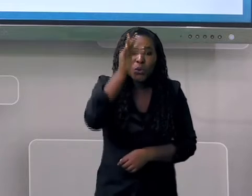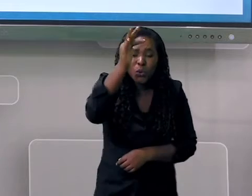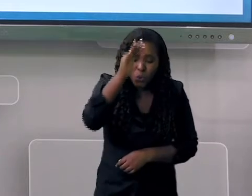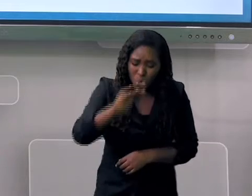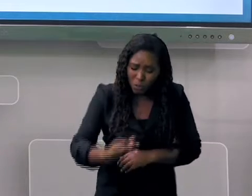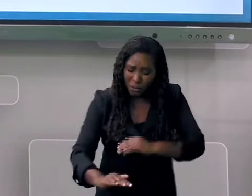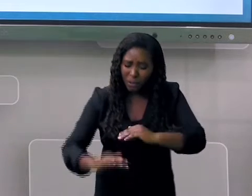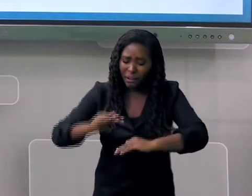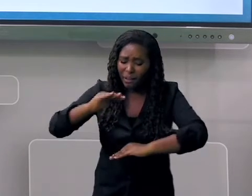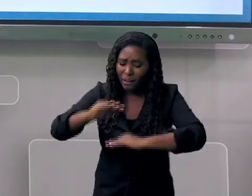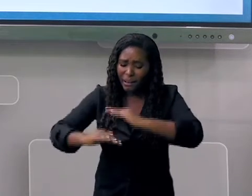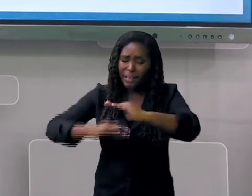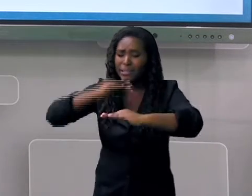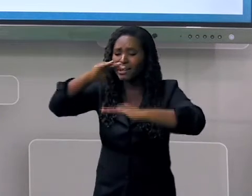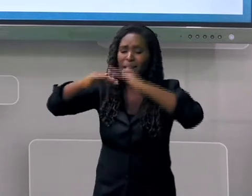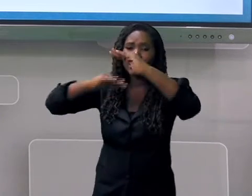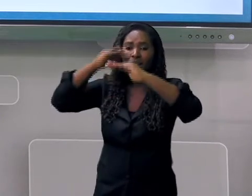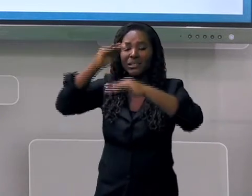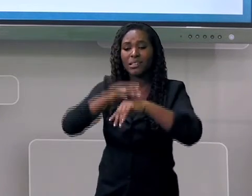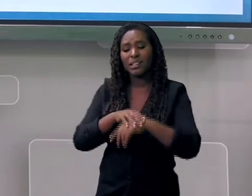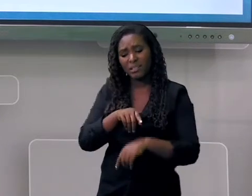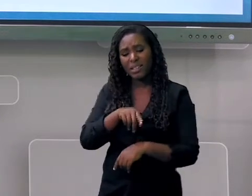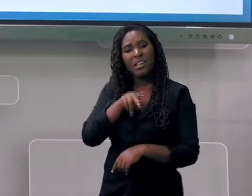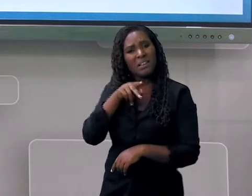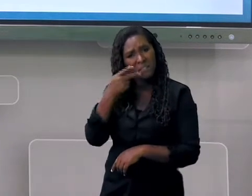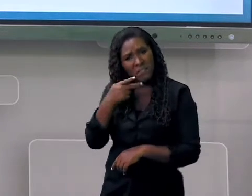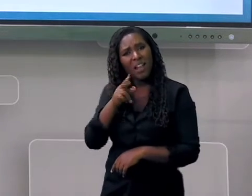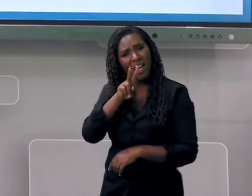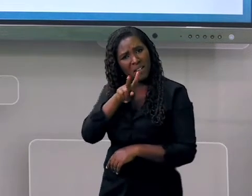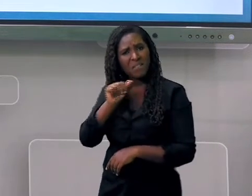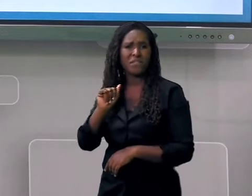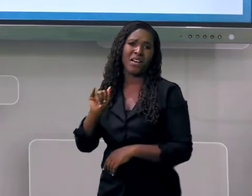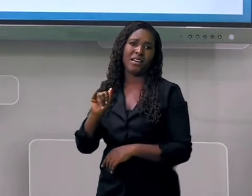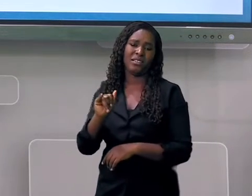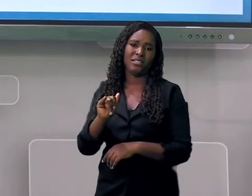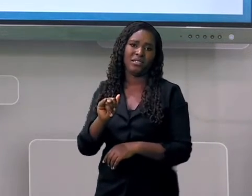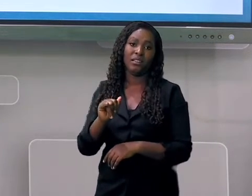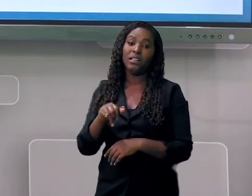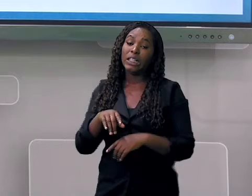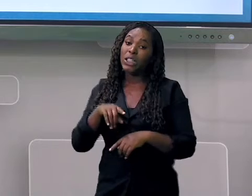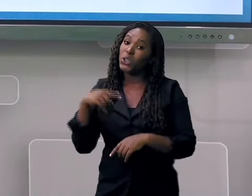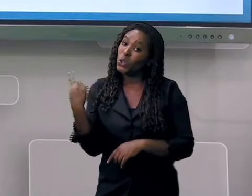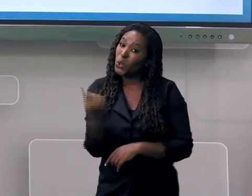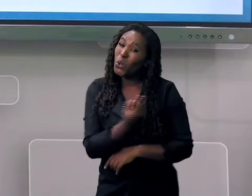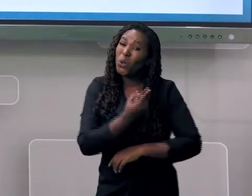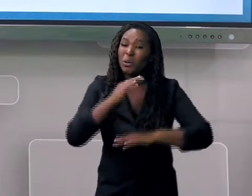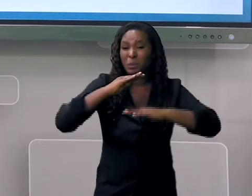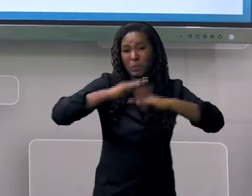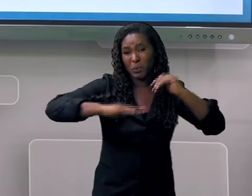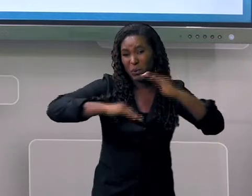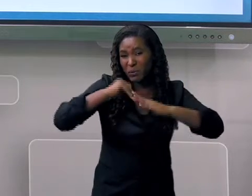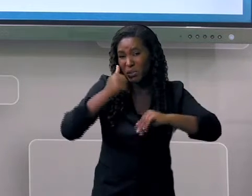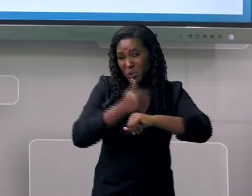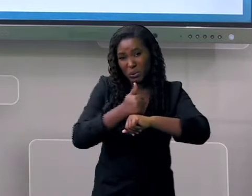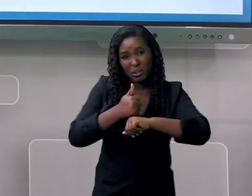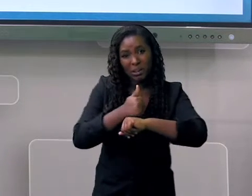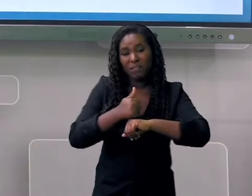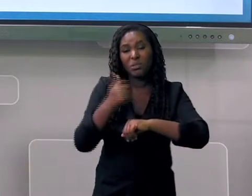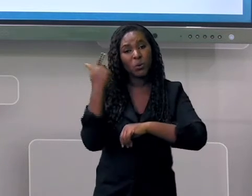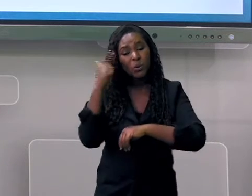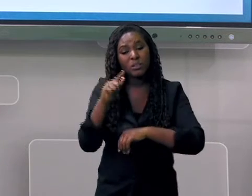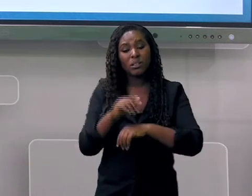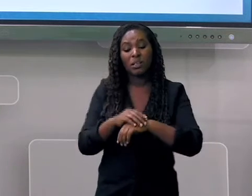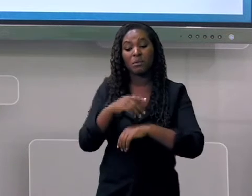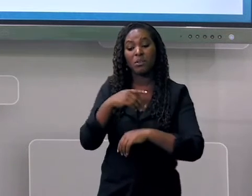gente consegue dar uma resposta objetiva. Vai falar. Ou não, desiste, não vai falar. Cada